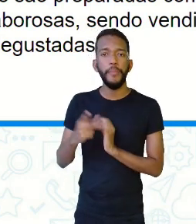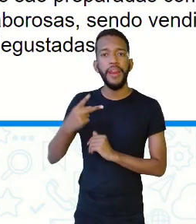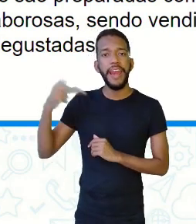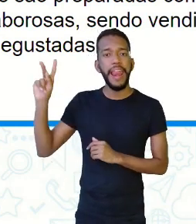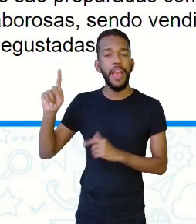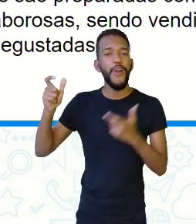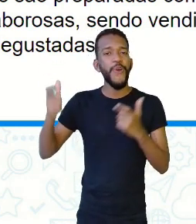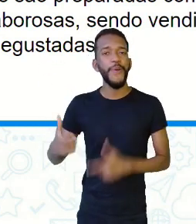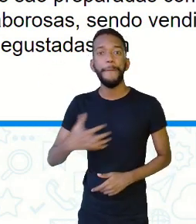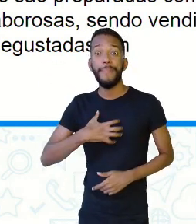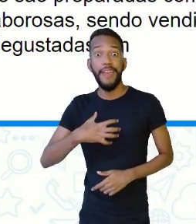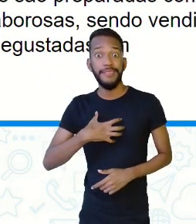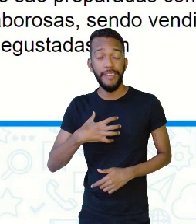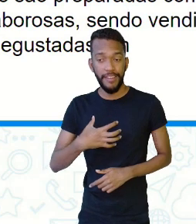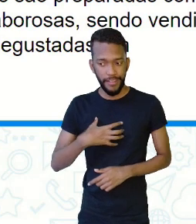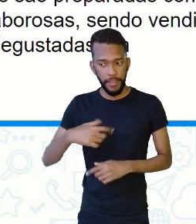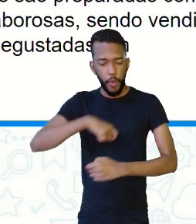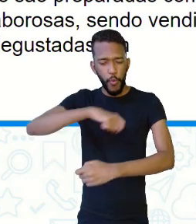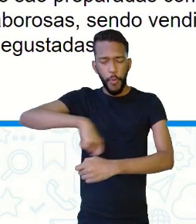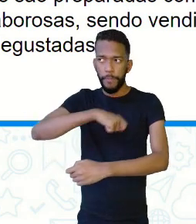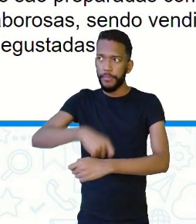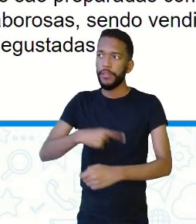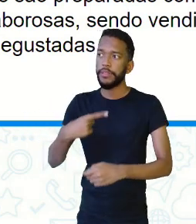maior exemplar de